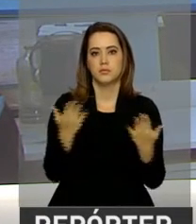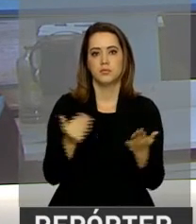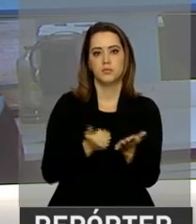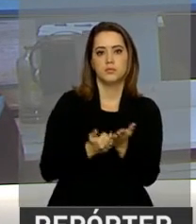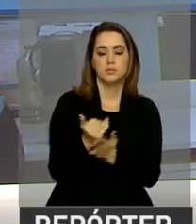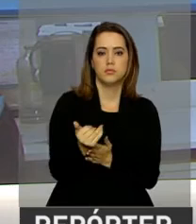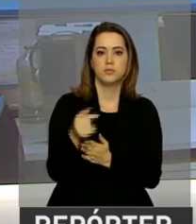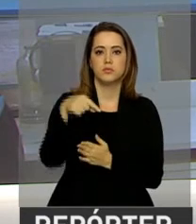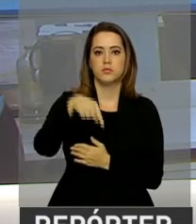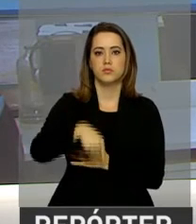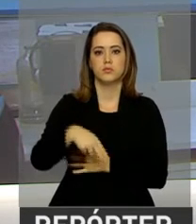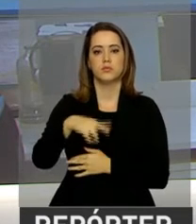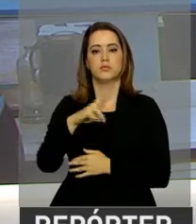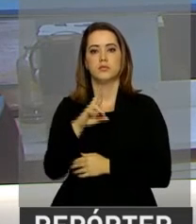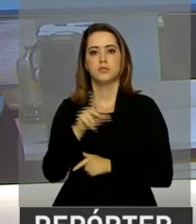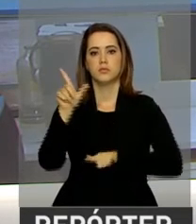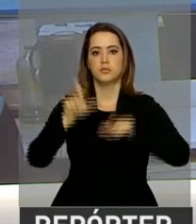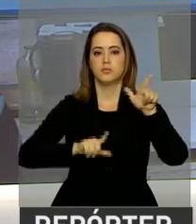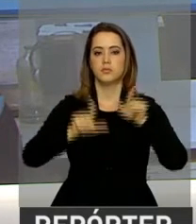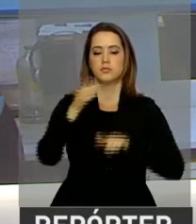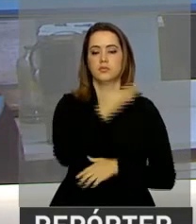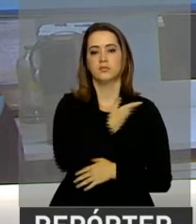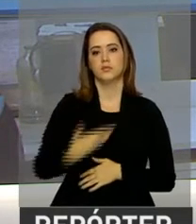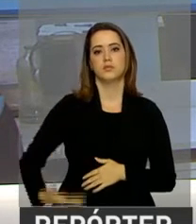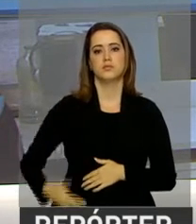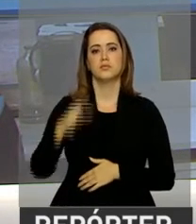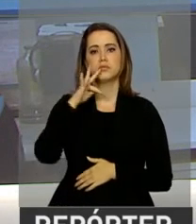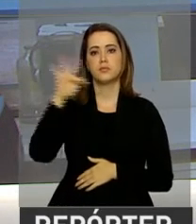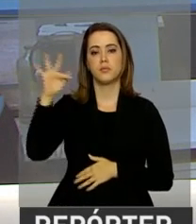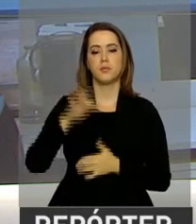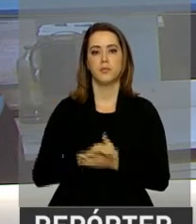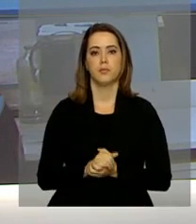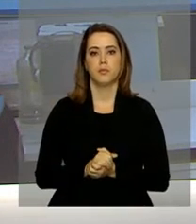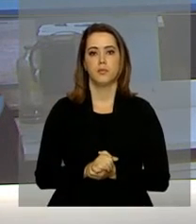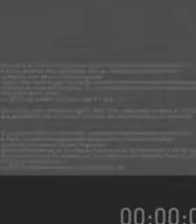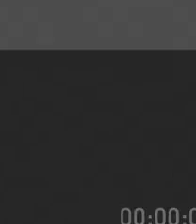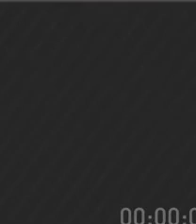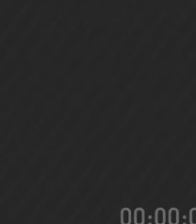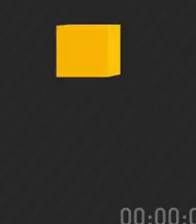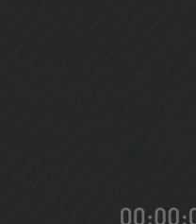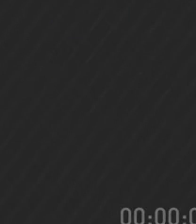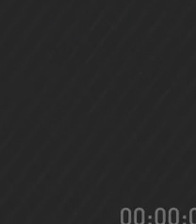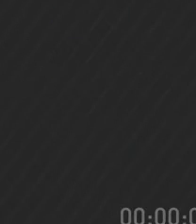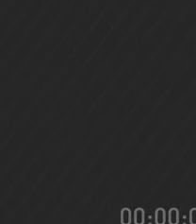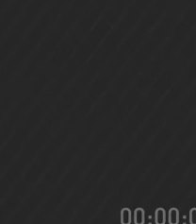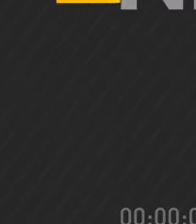para você e continue com a gente aqui na NBR, a TV do Governo Federal. Música.